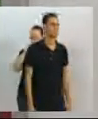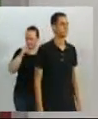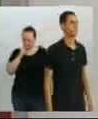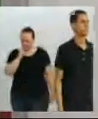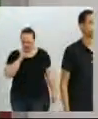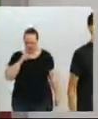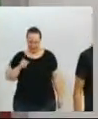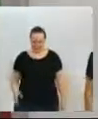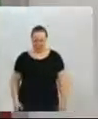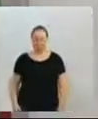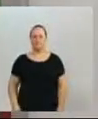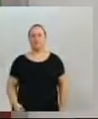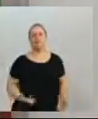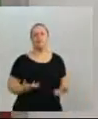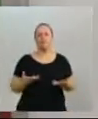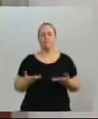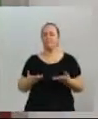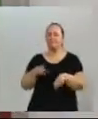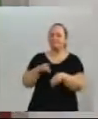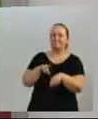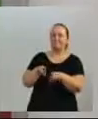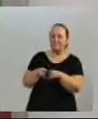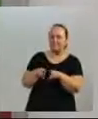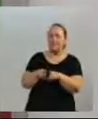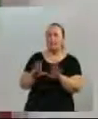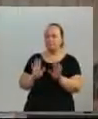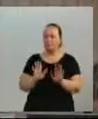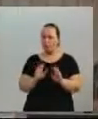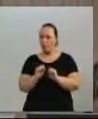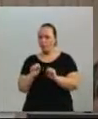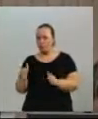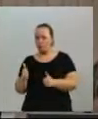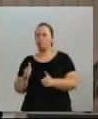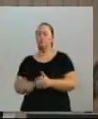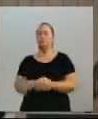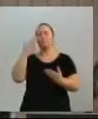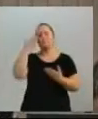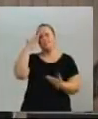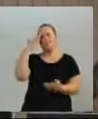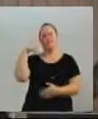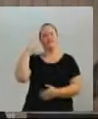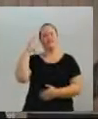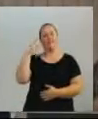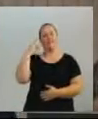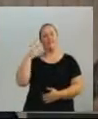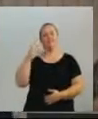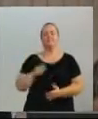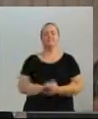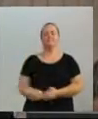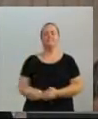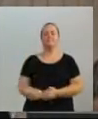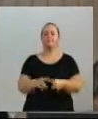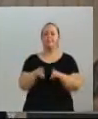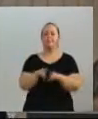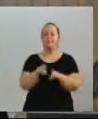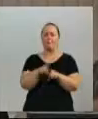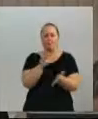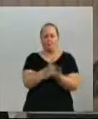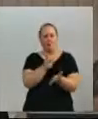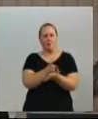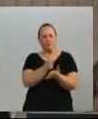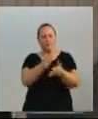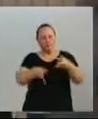Permite uma parte, nobre vereador. Já foi concedido, vereador. Obrigado, vereador. Também, engrossando o coro aqui do vereador Ito e